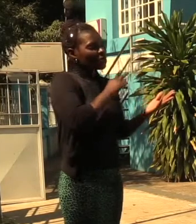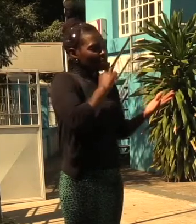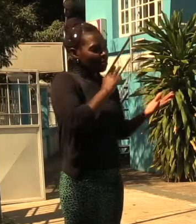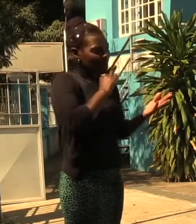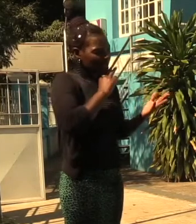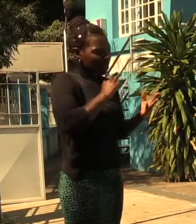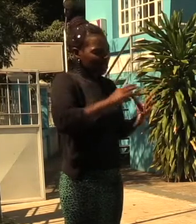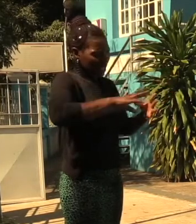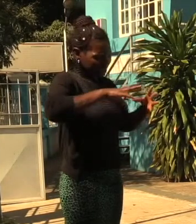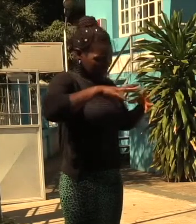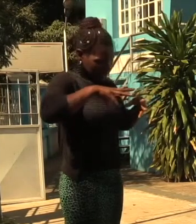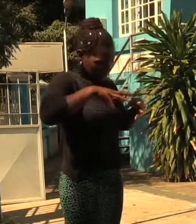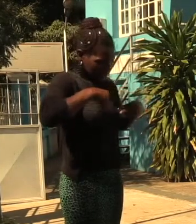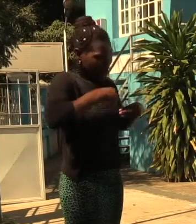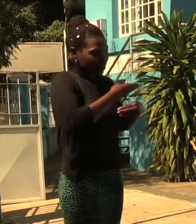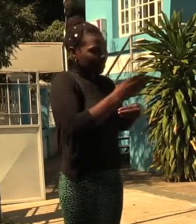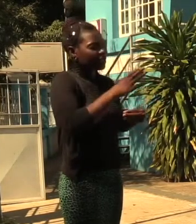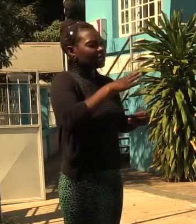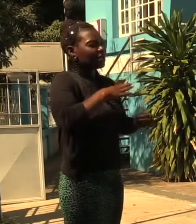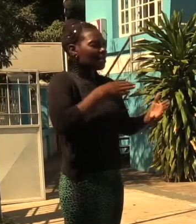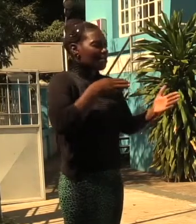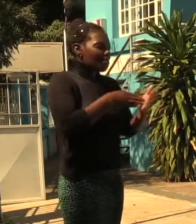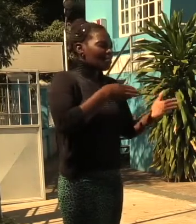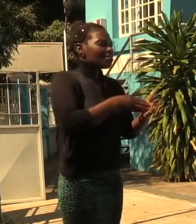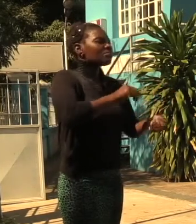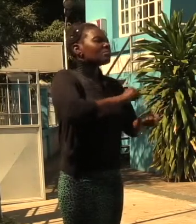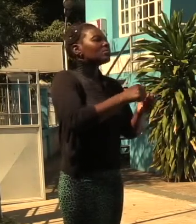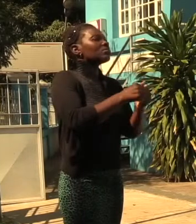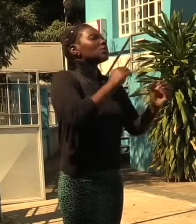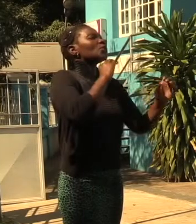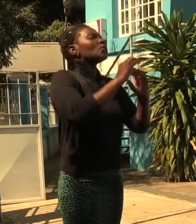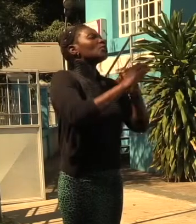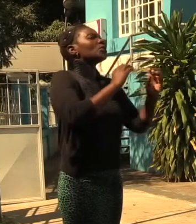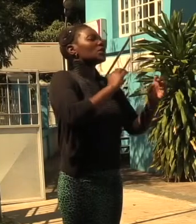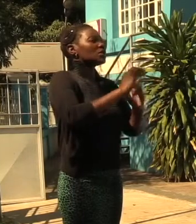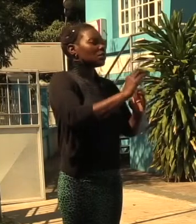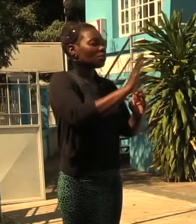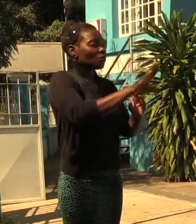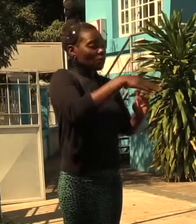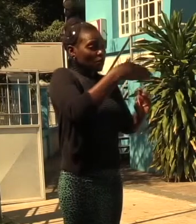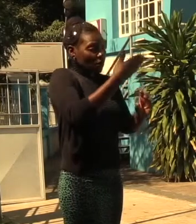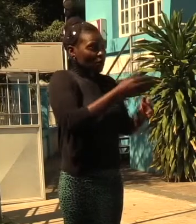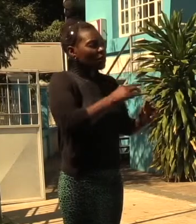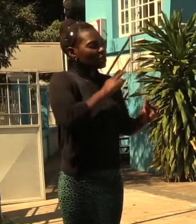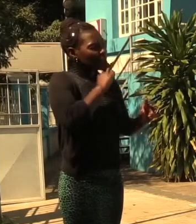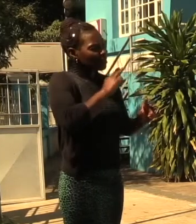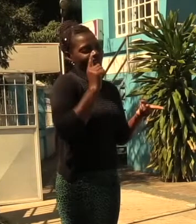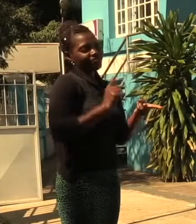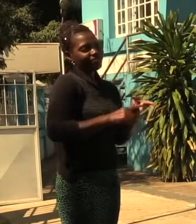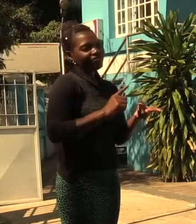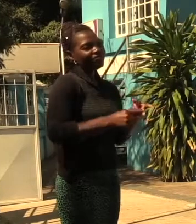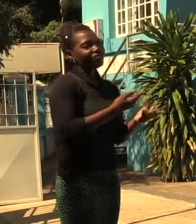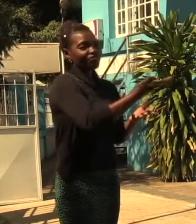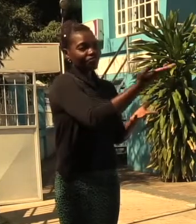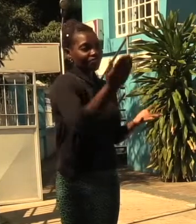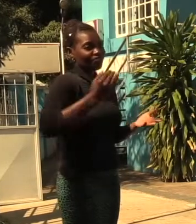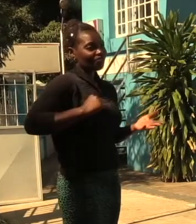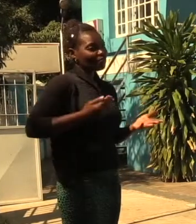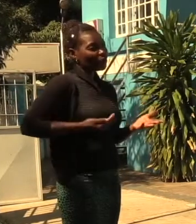Quero apelar as mulheres a terem muito cuidado. Prestem atenção nos homens, porque alguns podem usar a mulher